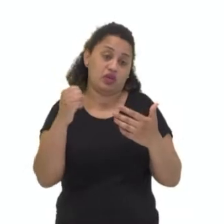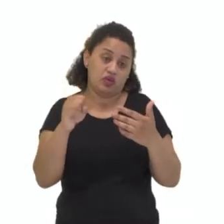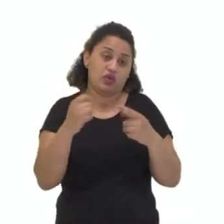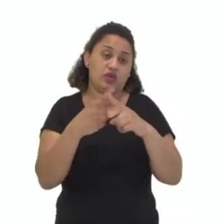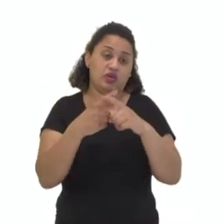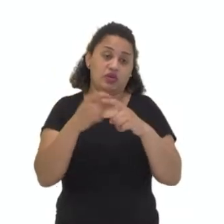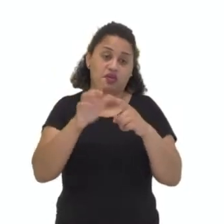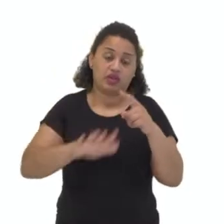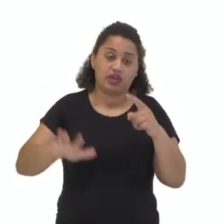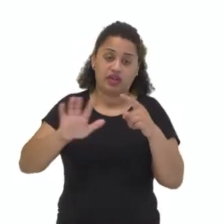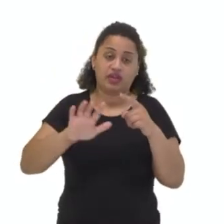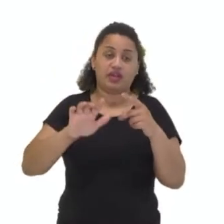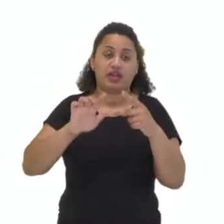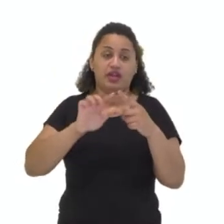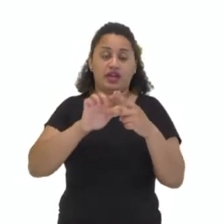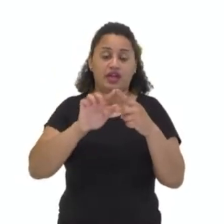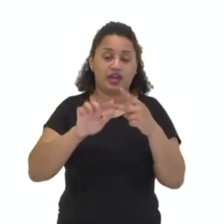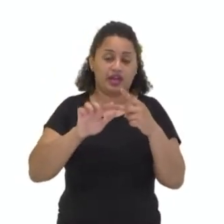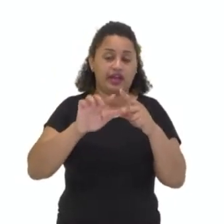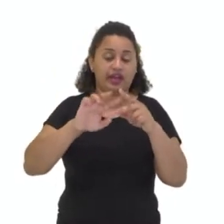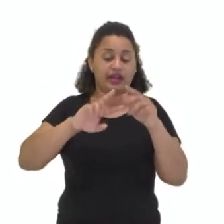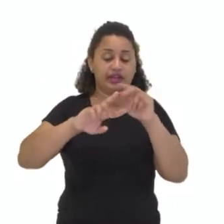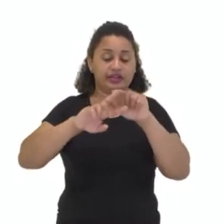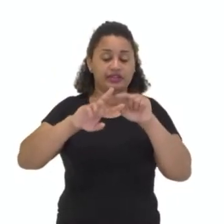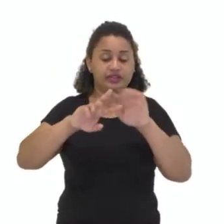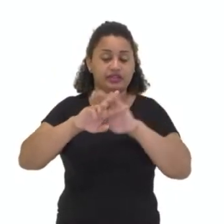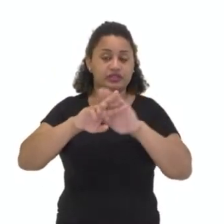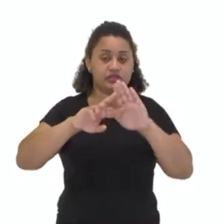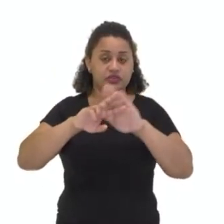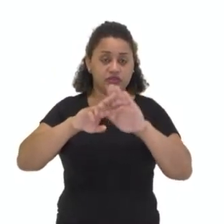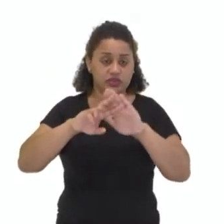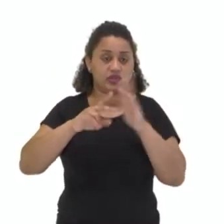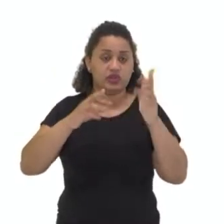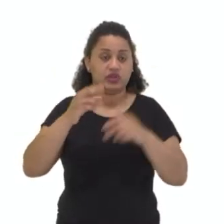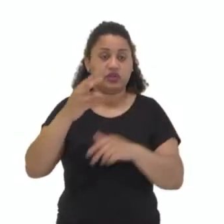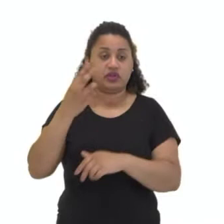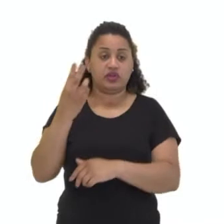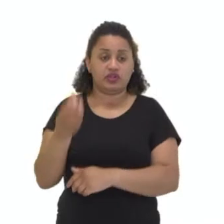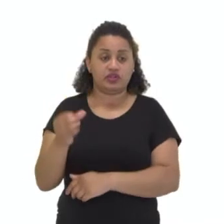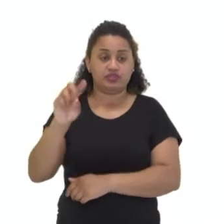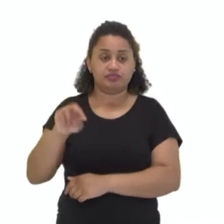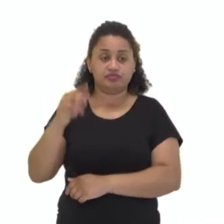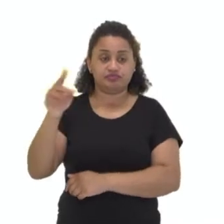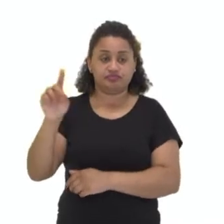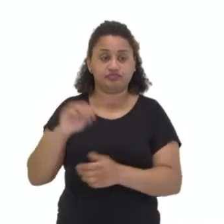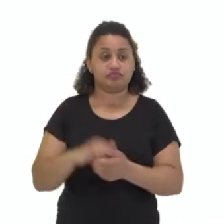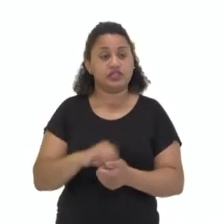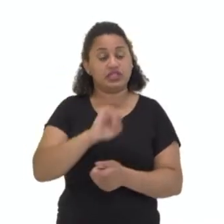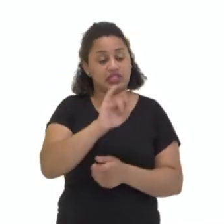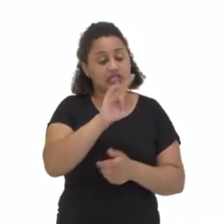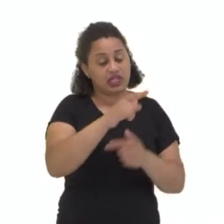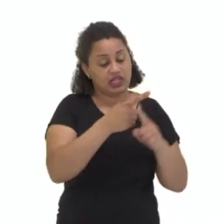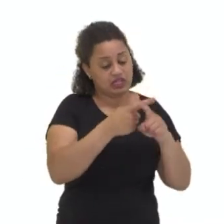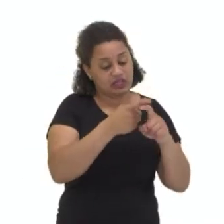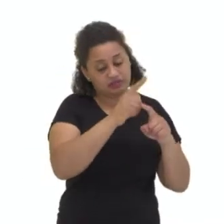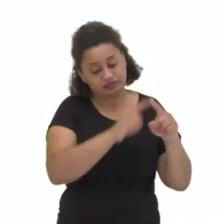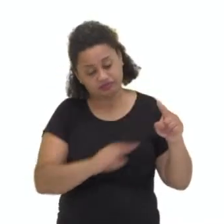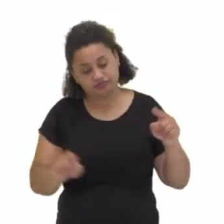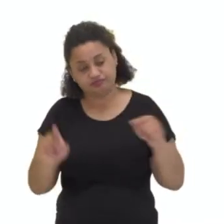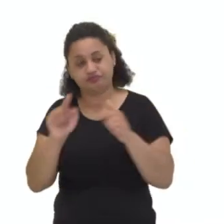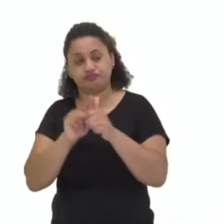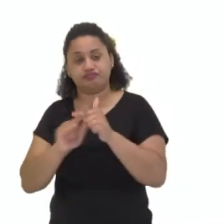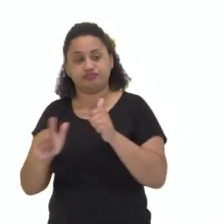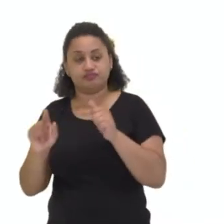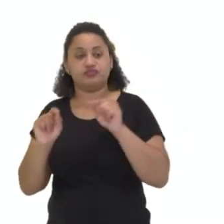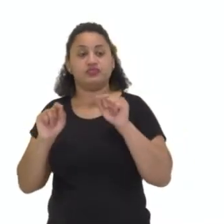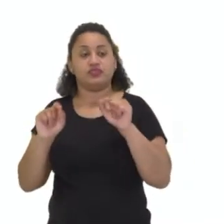igual a 36. Aí, o que está multiplicando, eu passo dividindo, certo? Então, onde que o